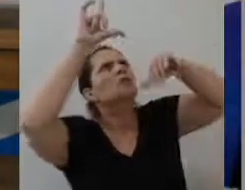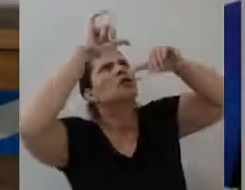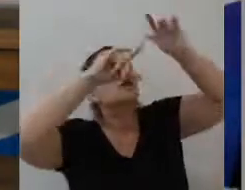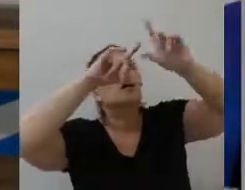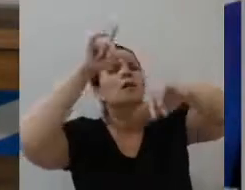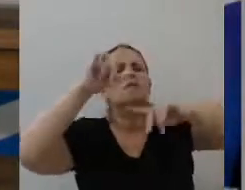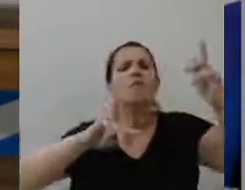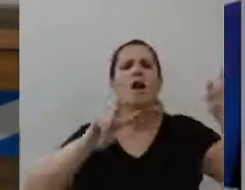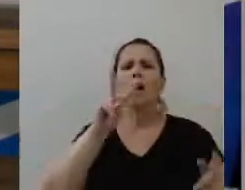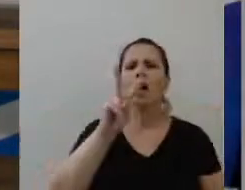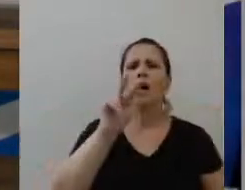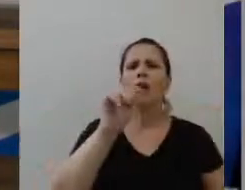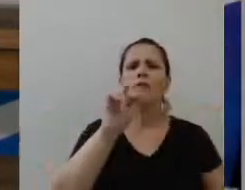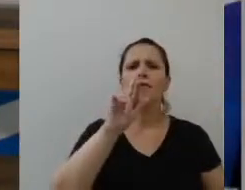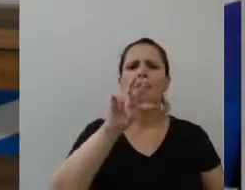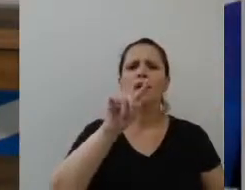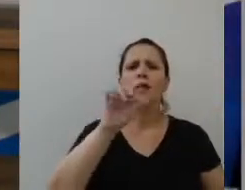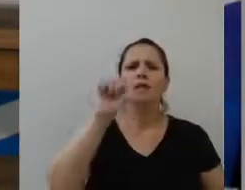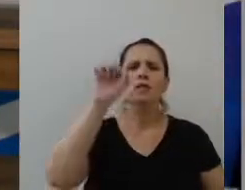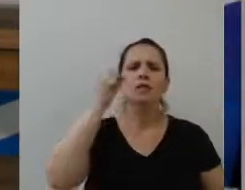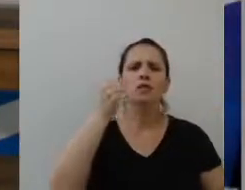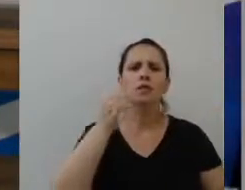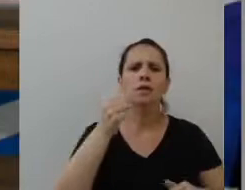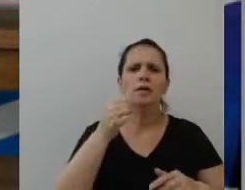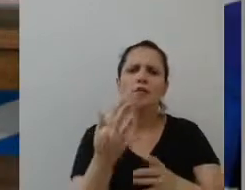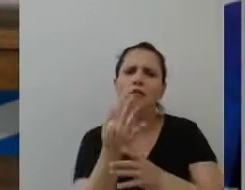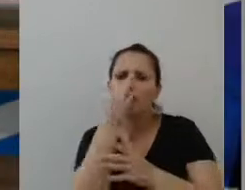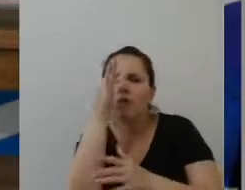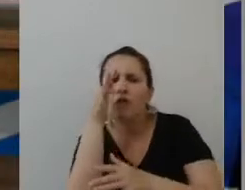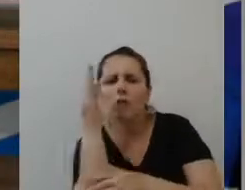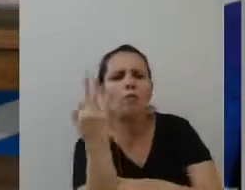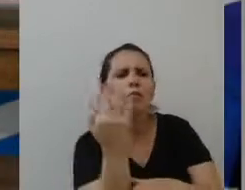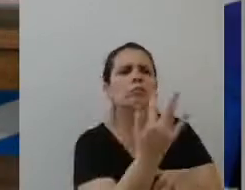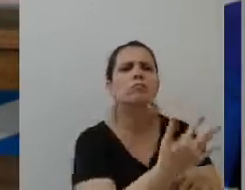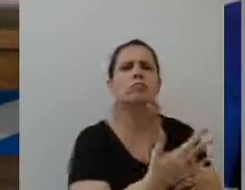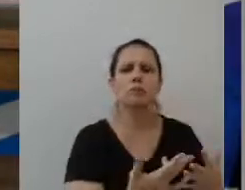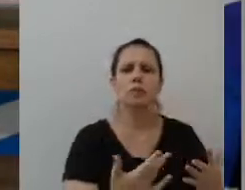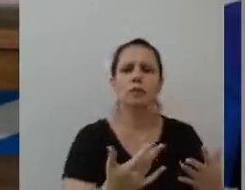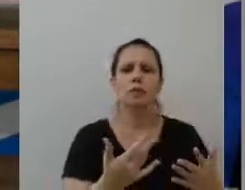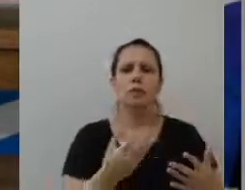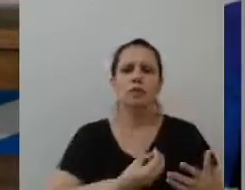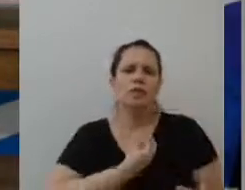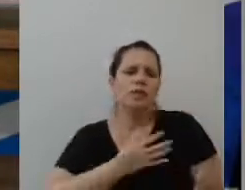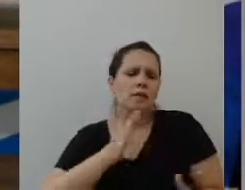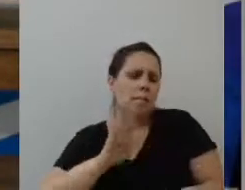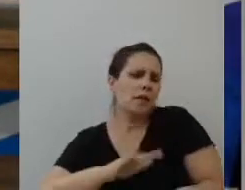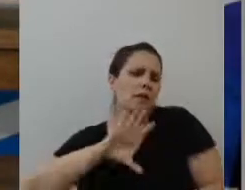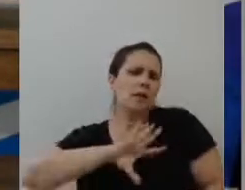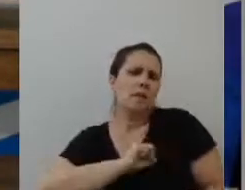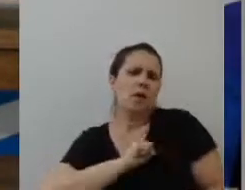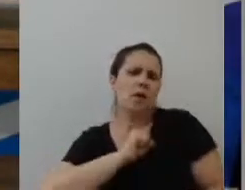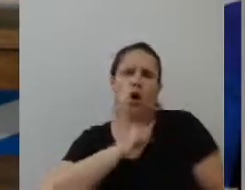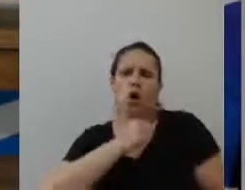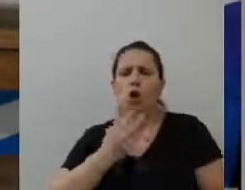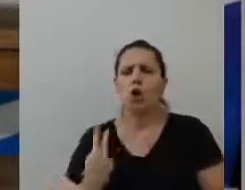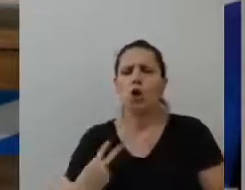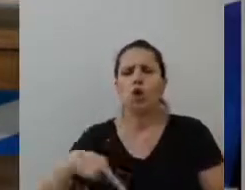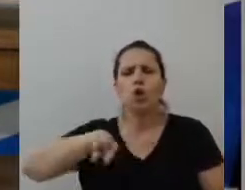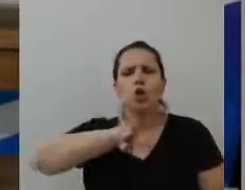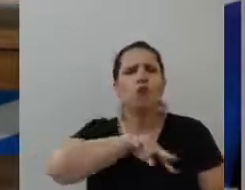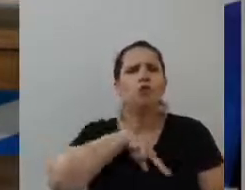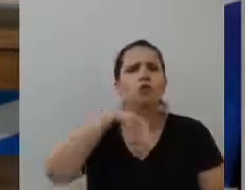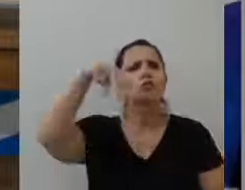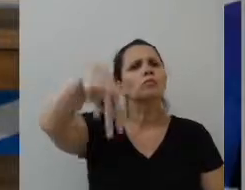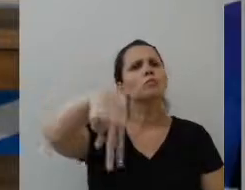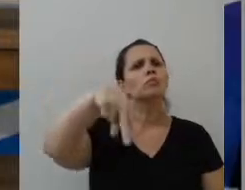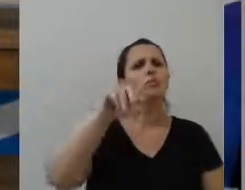Olha ali, ó. Vê que bonito. Nossos bosques têm mais vida, nossa vida mais amores. Eu gosto muito dessa repetição do pronome nosso, para dizer que é nosso